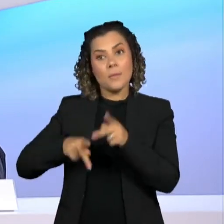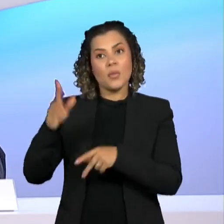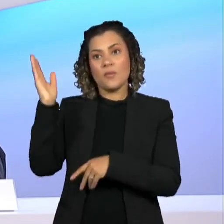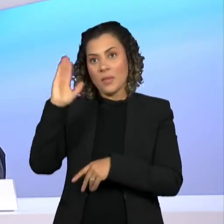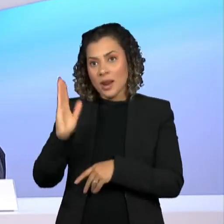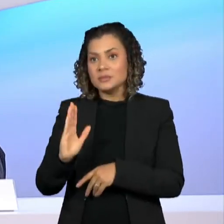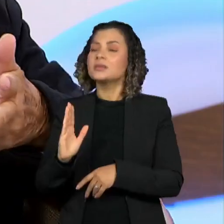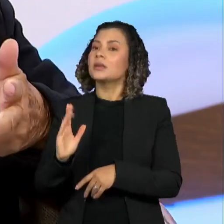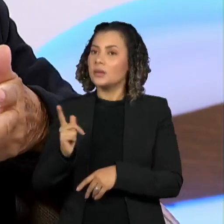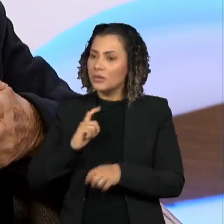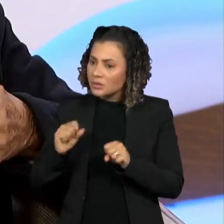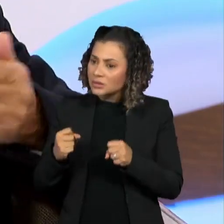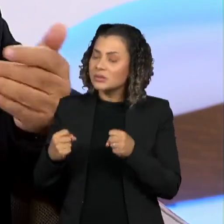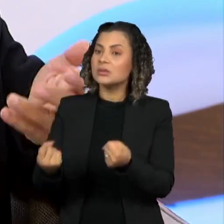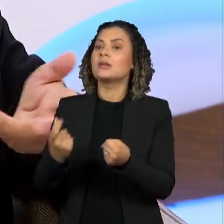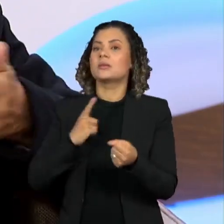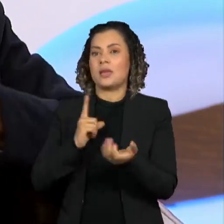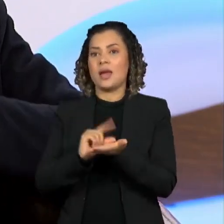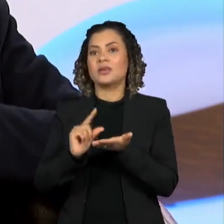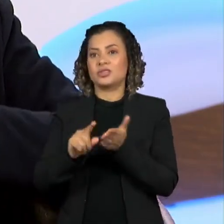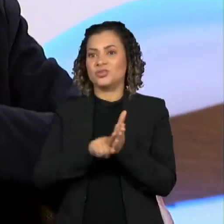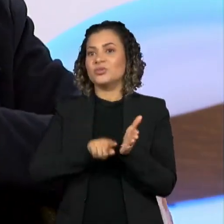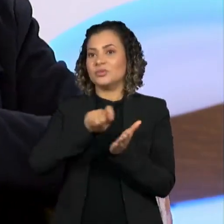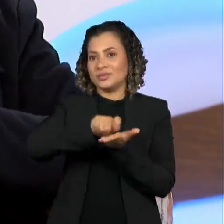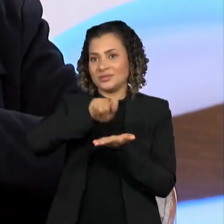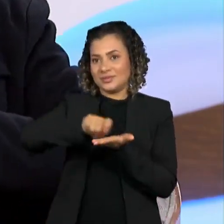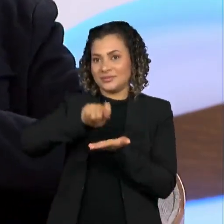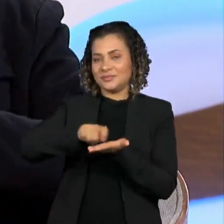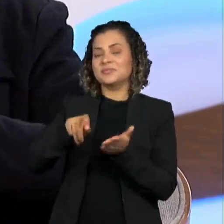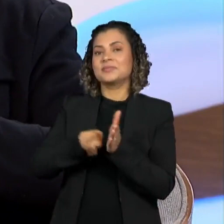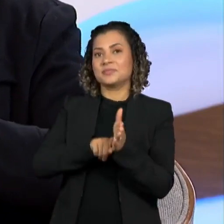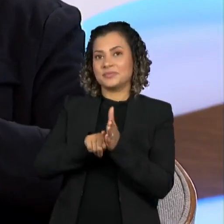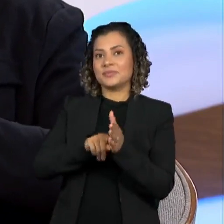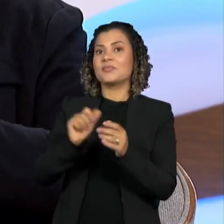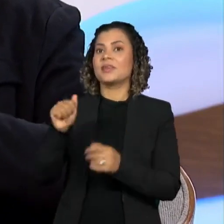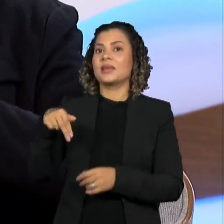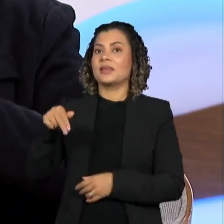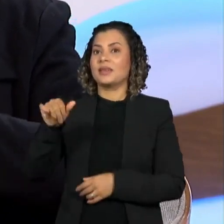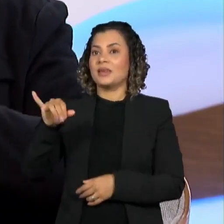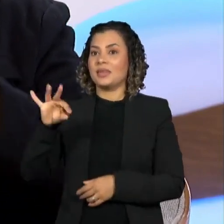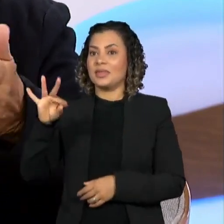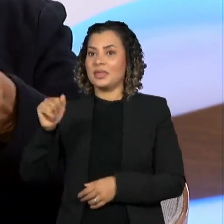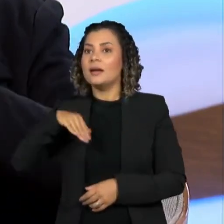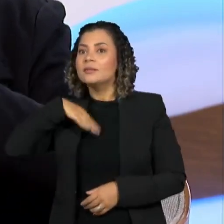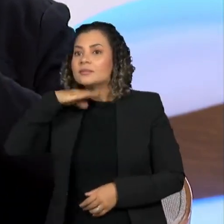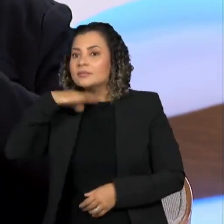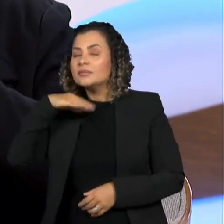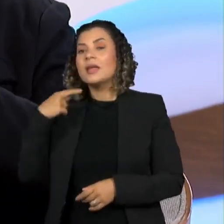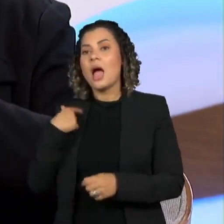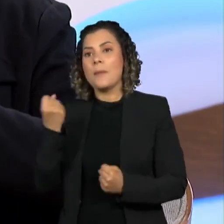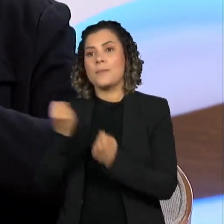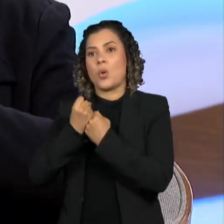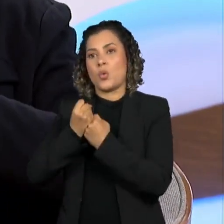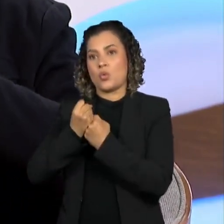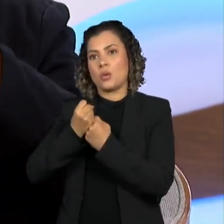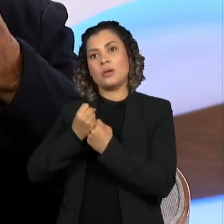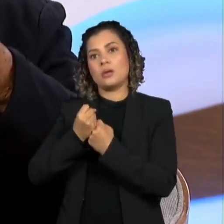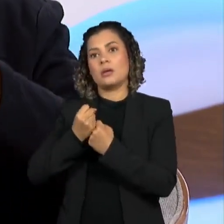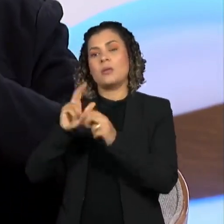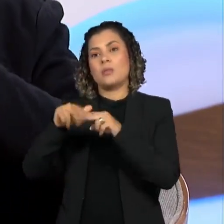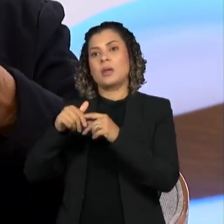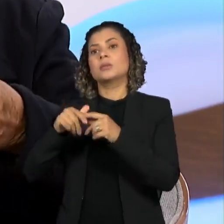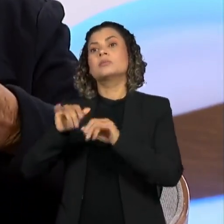né Eu até escrevi um artigo sobre o apoio da Anitta na campanha eleitoral mencionando esse tipo de Brasil